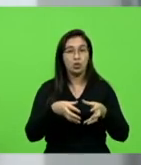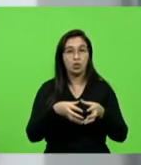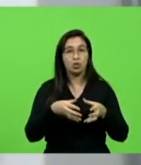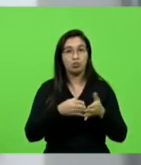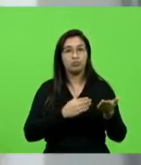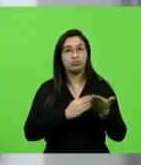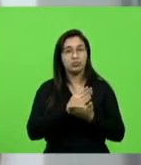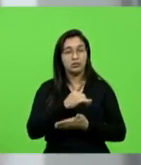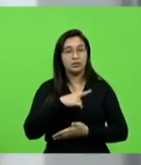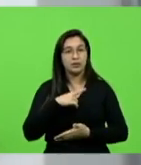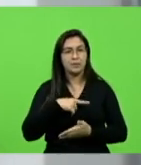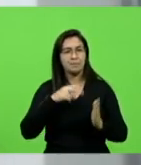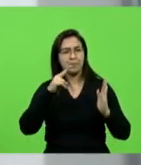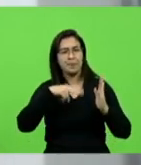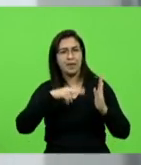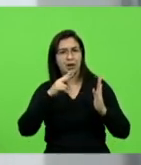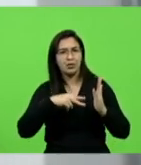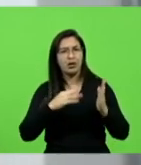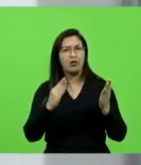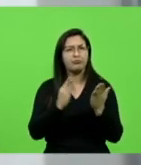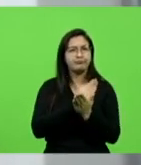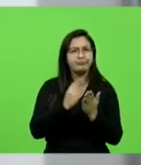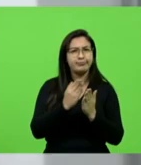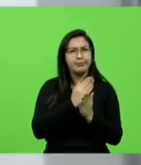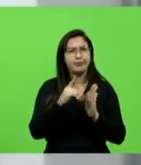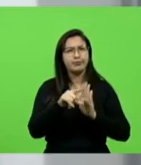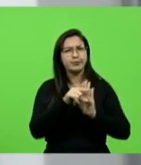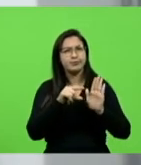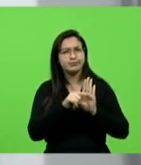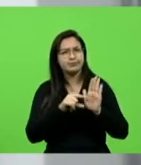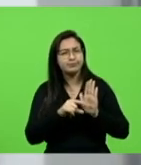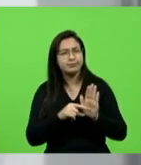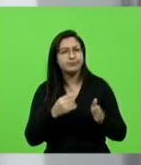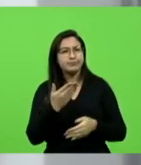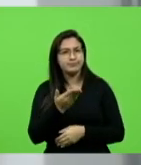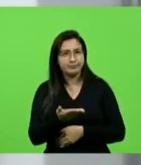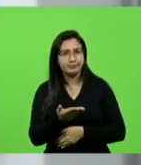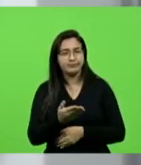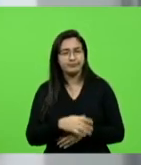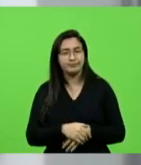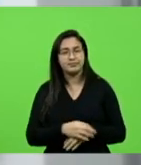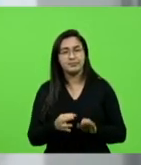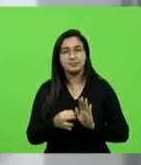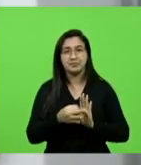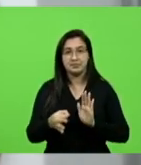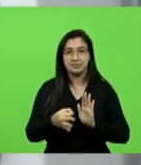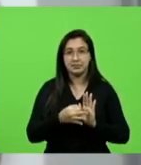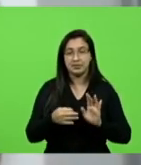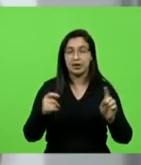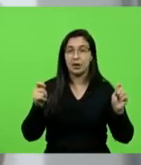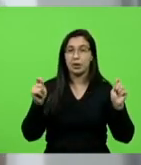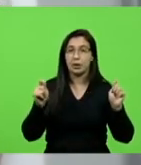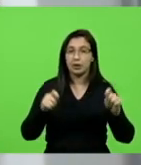ler algumas partes deste parecer, né? Para que possa